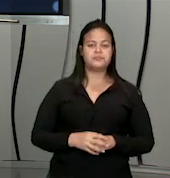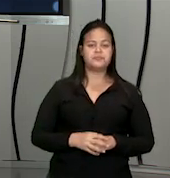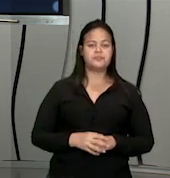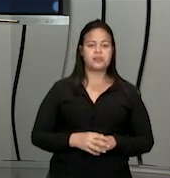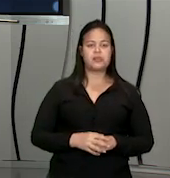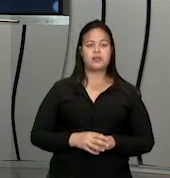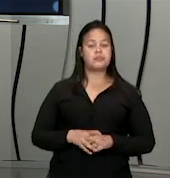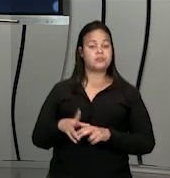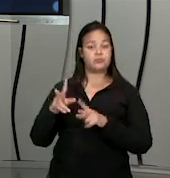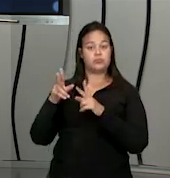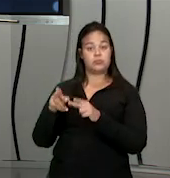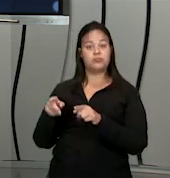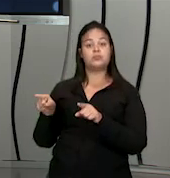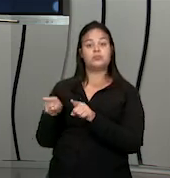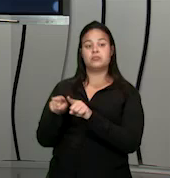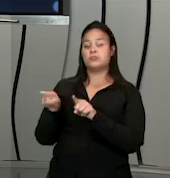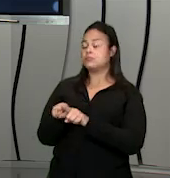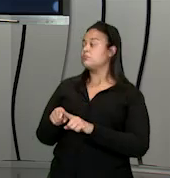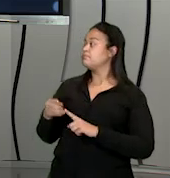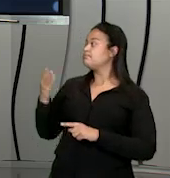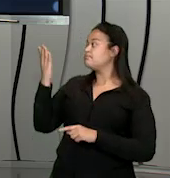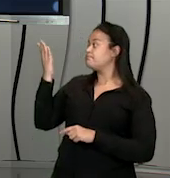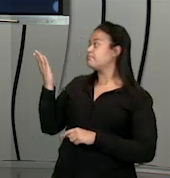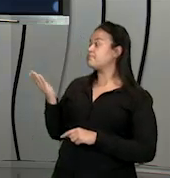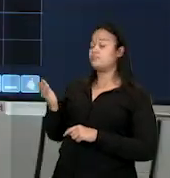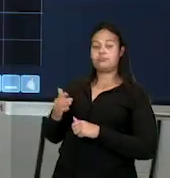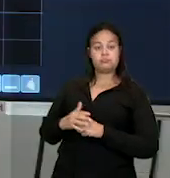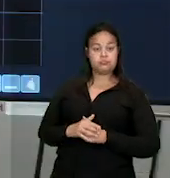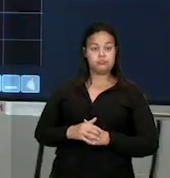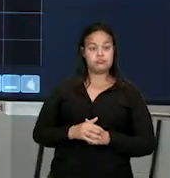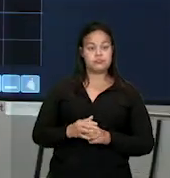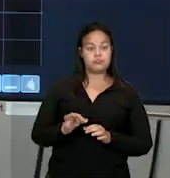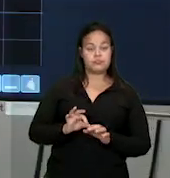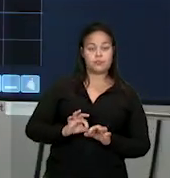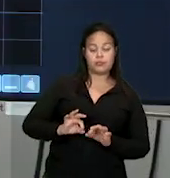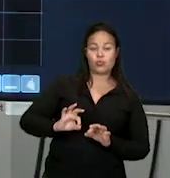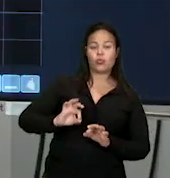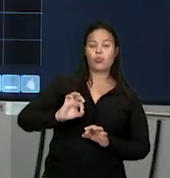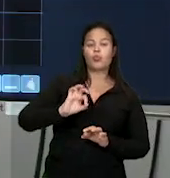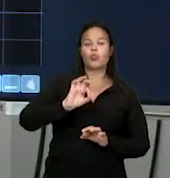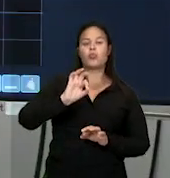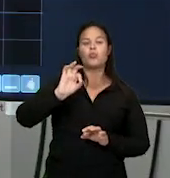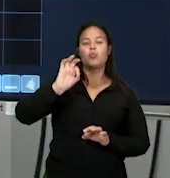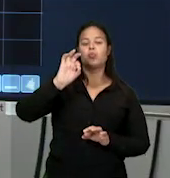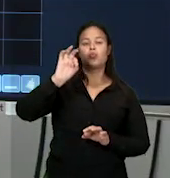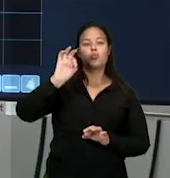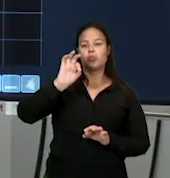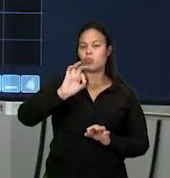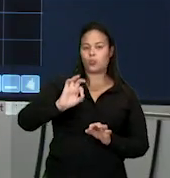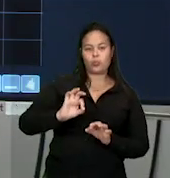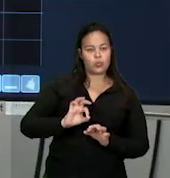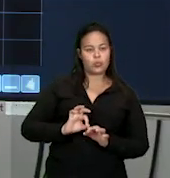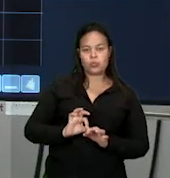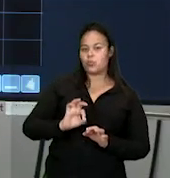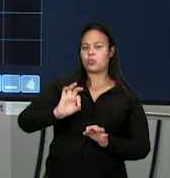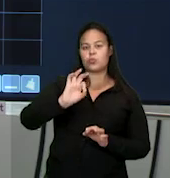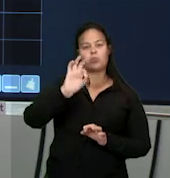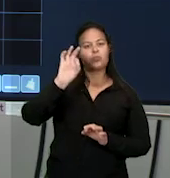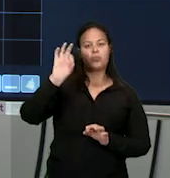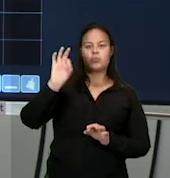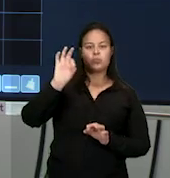O mesmo caso acontece aqui embaixo, né? 3π sobre 2, nem para baixo e nem para cima. Então ela não